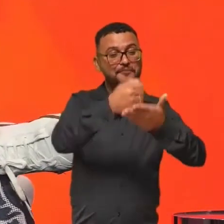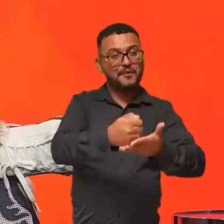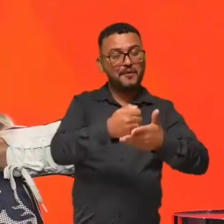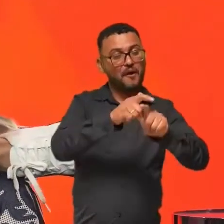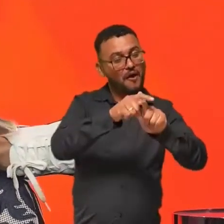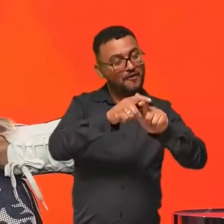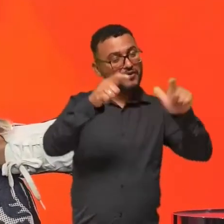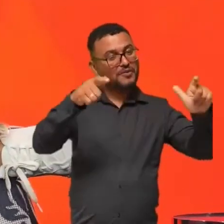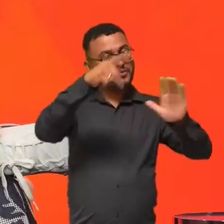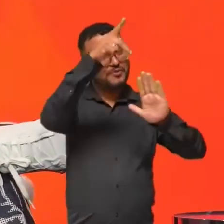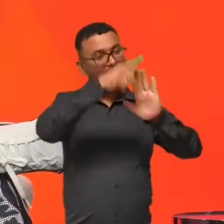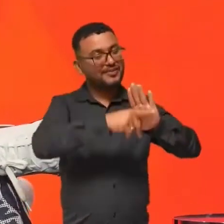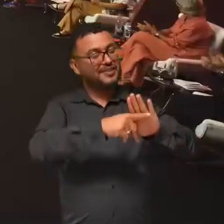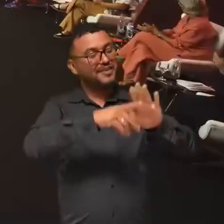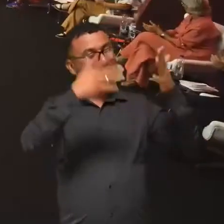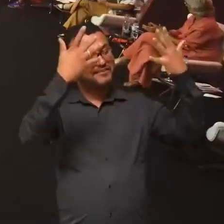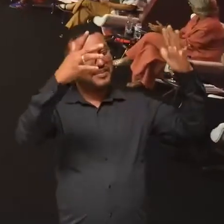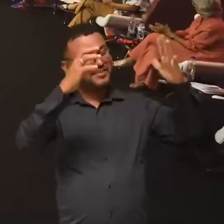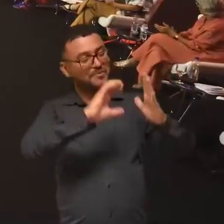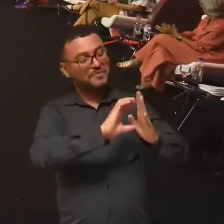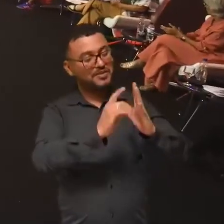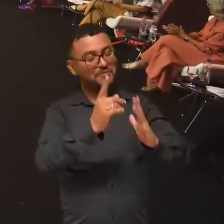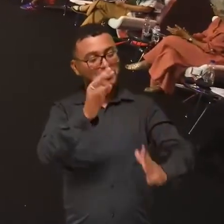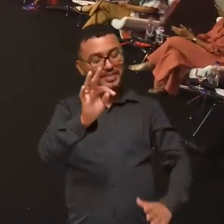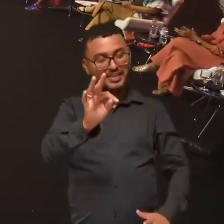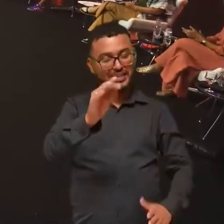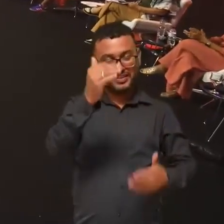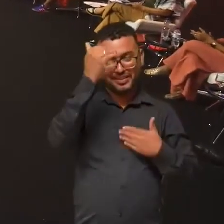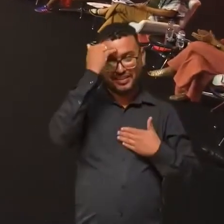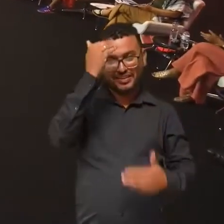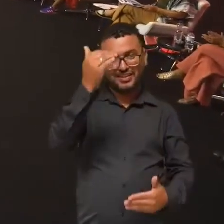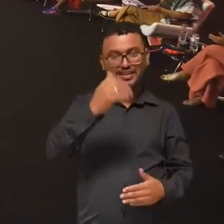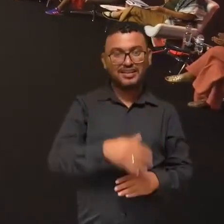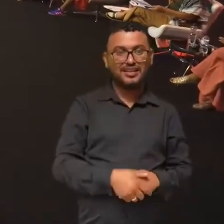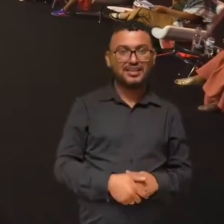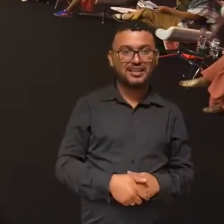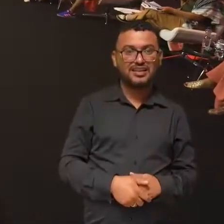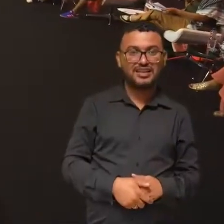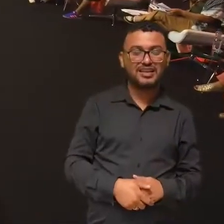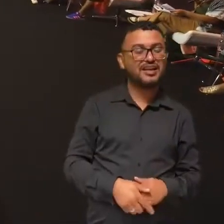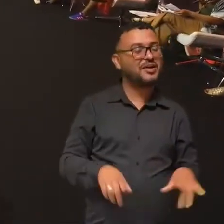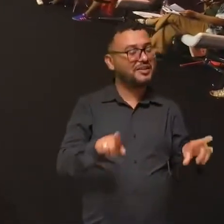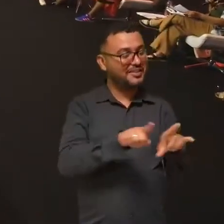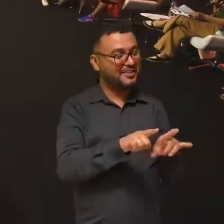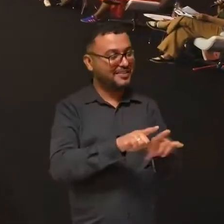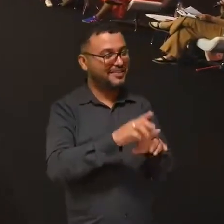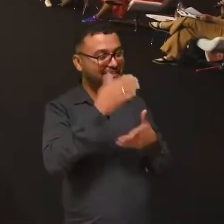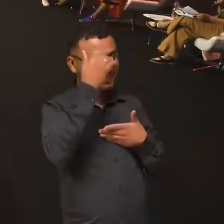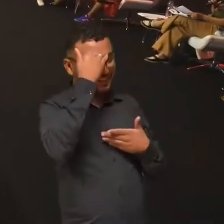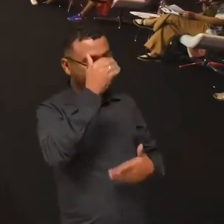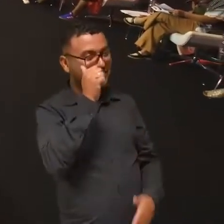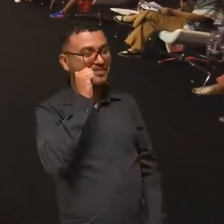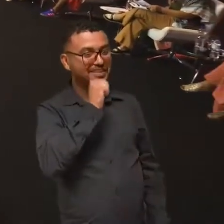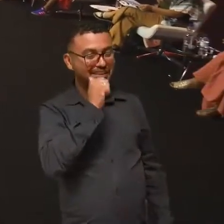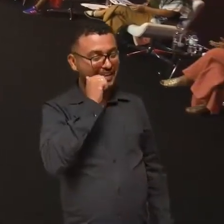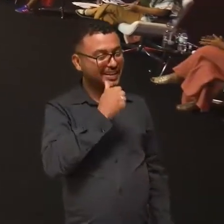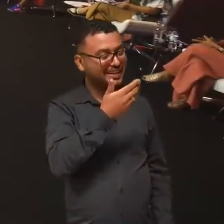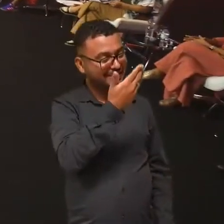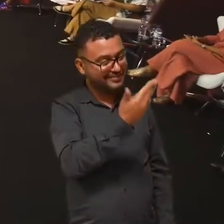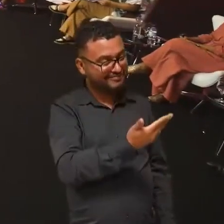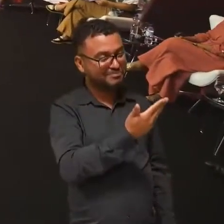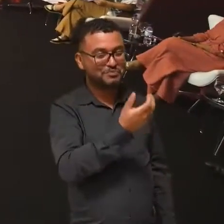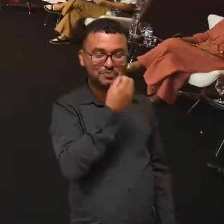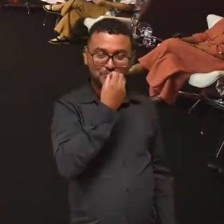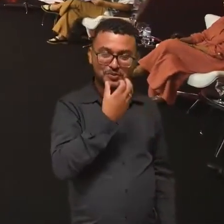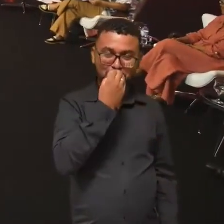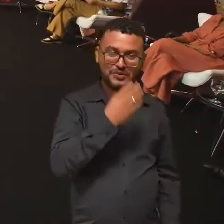dos Trabalhadores, obrigada. Das Trabalhadoras. Muito obrigada, Natália. Muito bom. Antes de passar